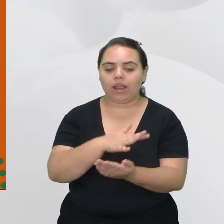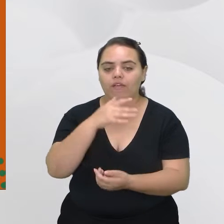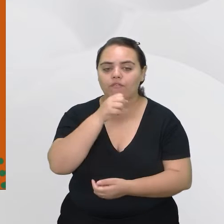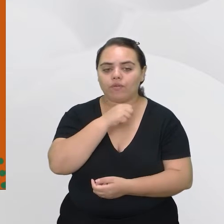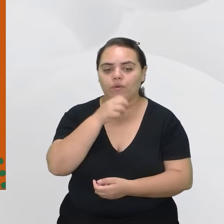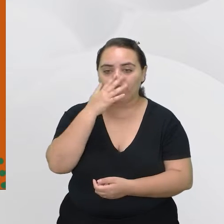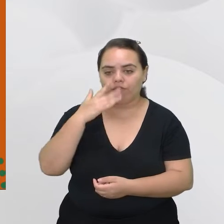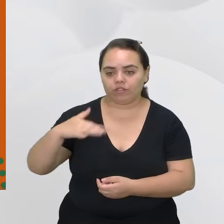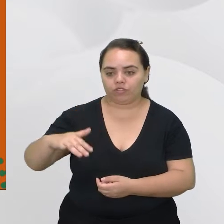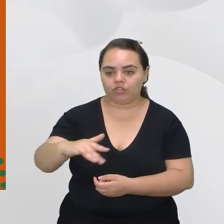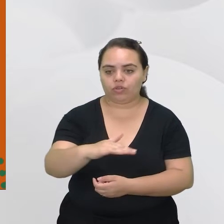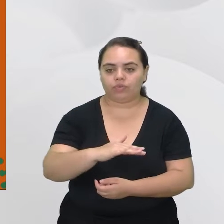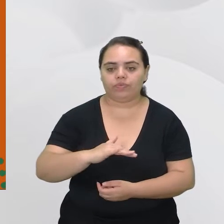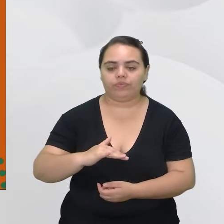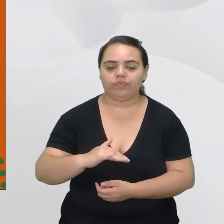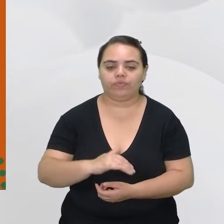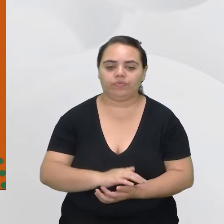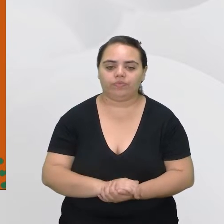infantil,